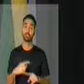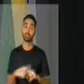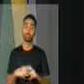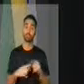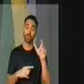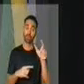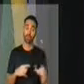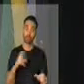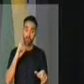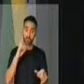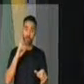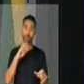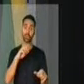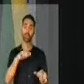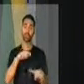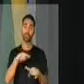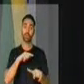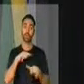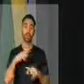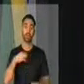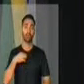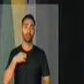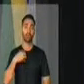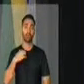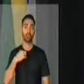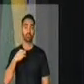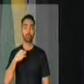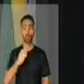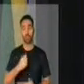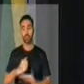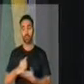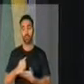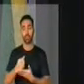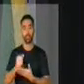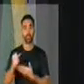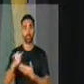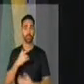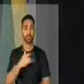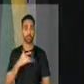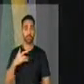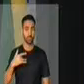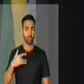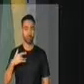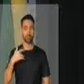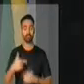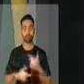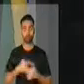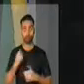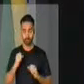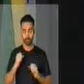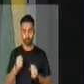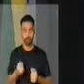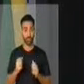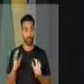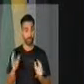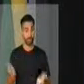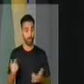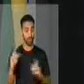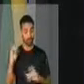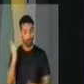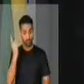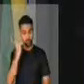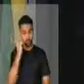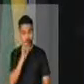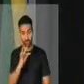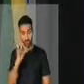hoje, voluntariamente, servindo à saúde do nosso estado, com dedicação. Você que exerceu 2 mandatos de